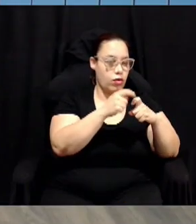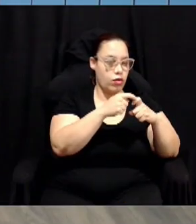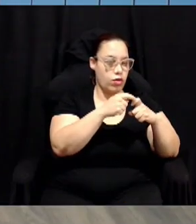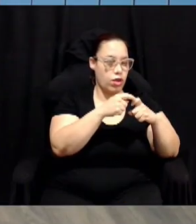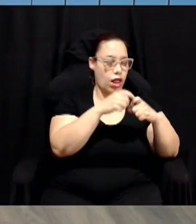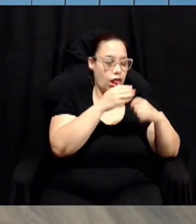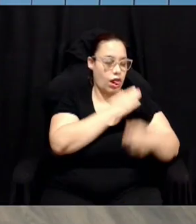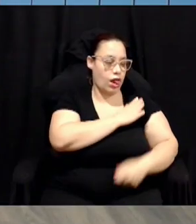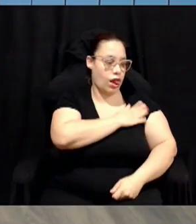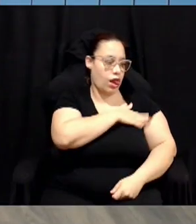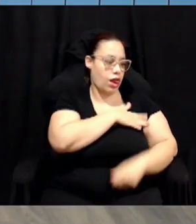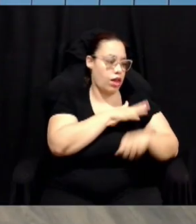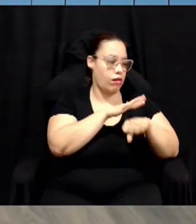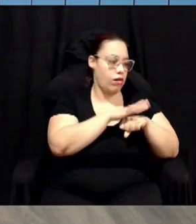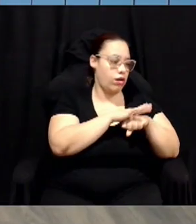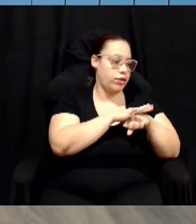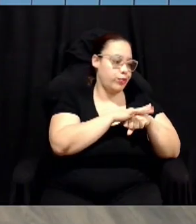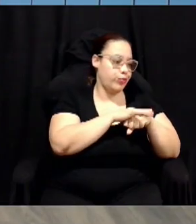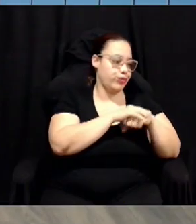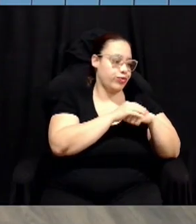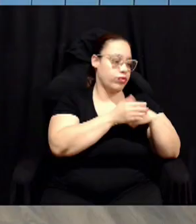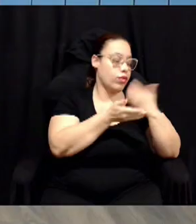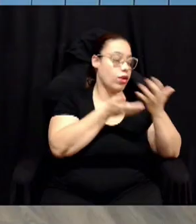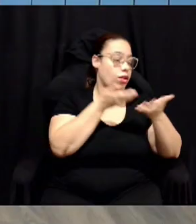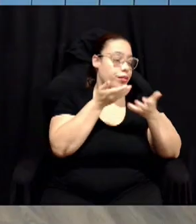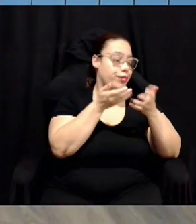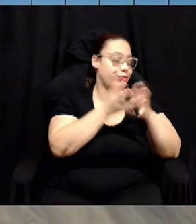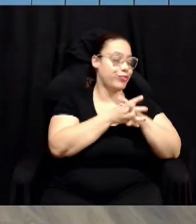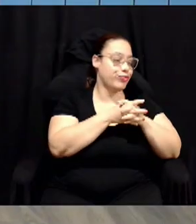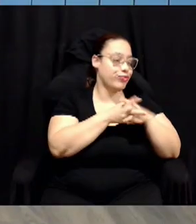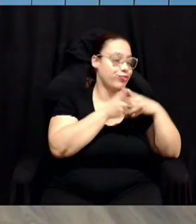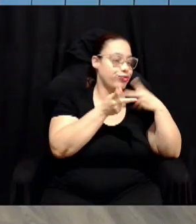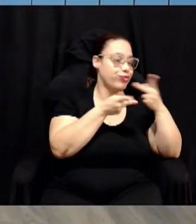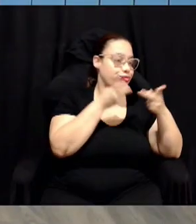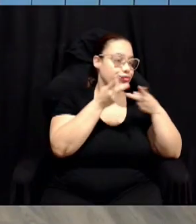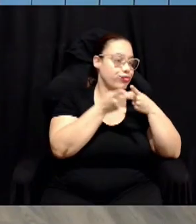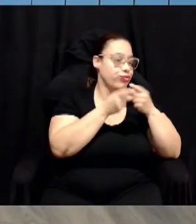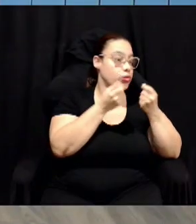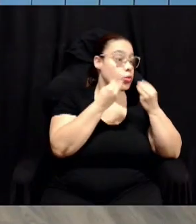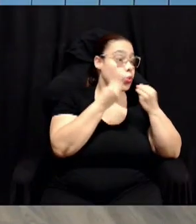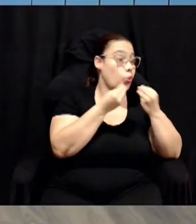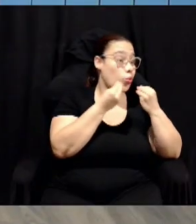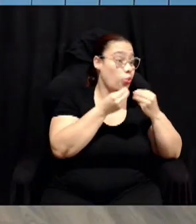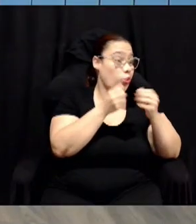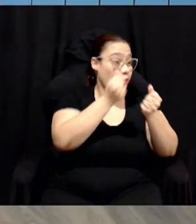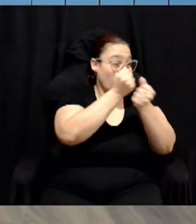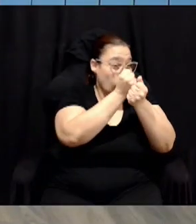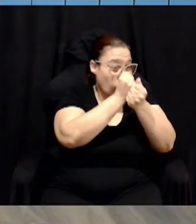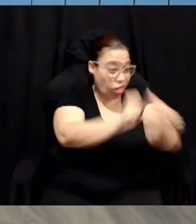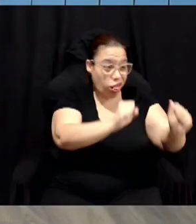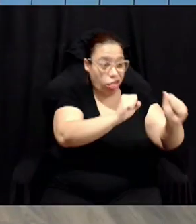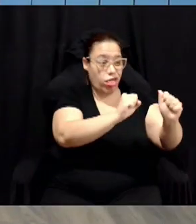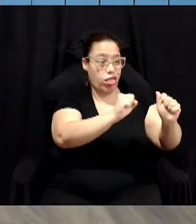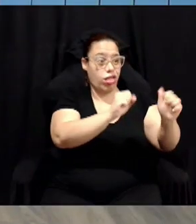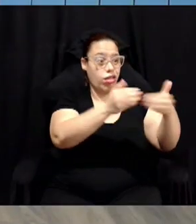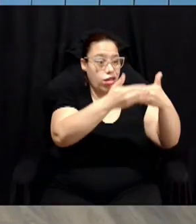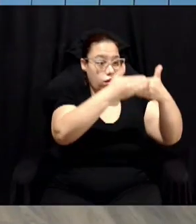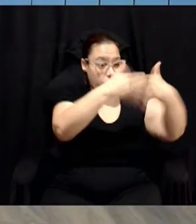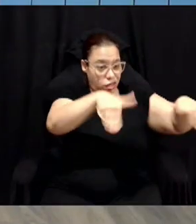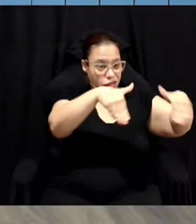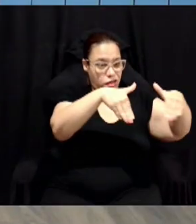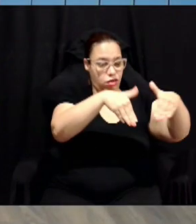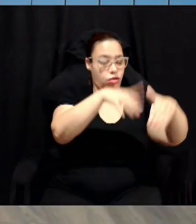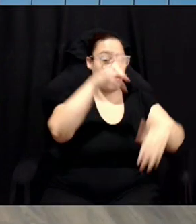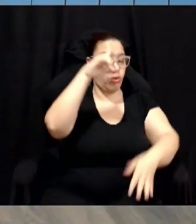da doença. Queria que você falasse um pouquinho disso, né? Como que você tenta quebrar essas barreiras aí no seu cotidiano, no seu